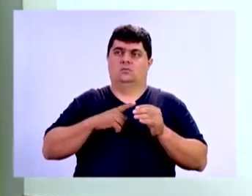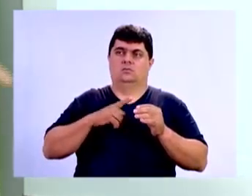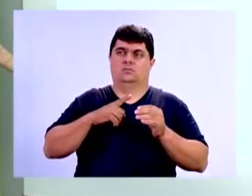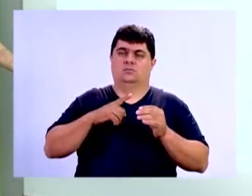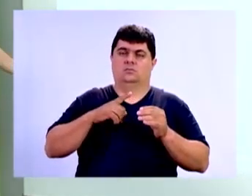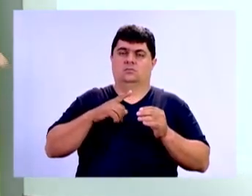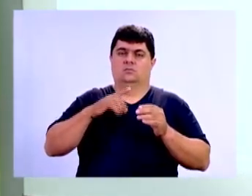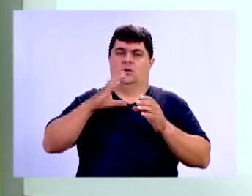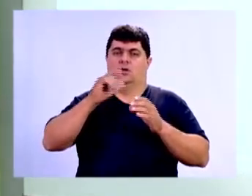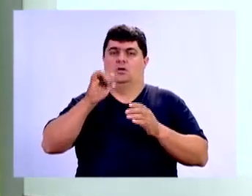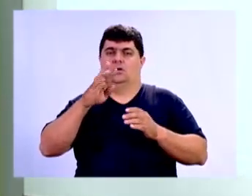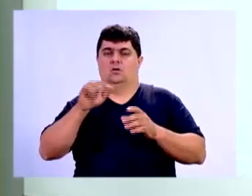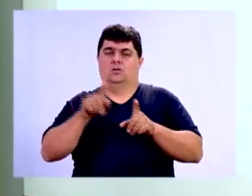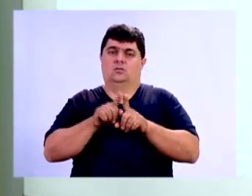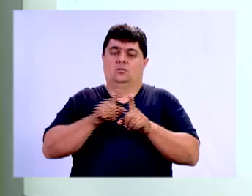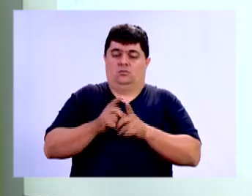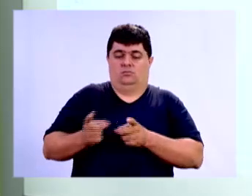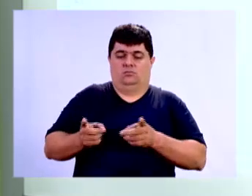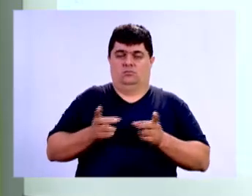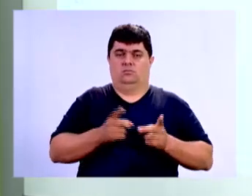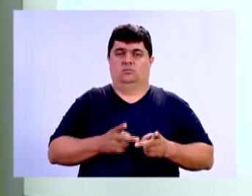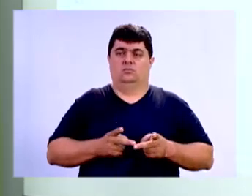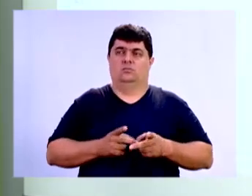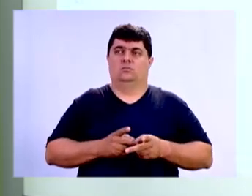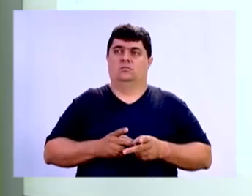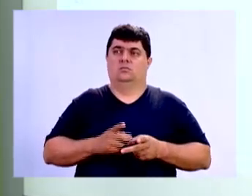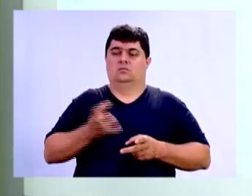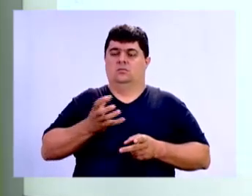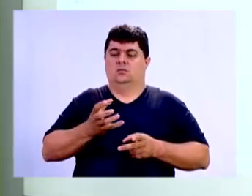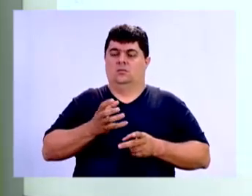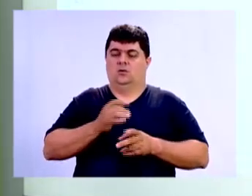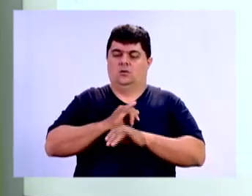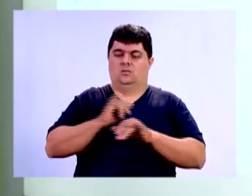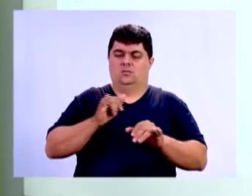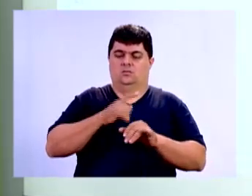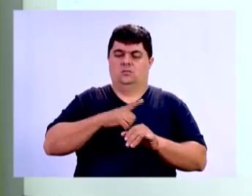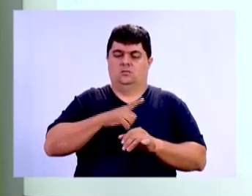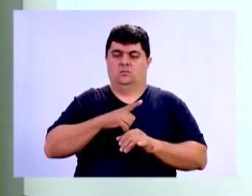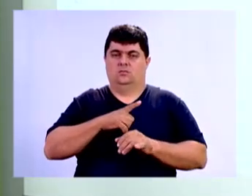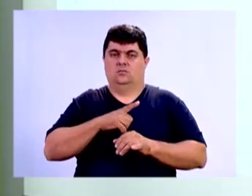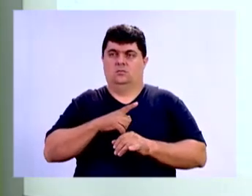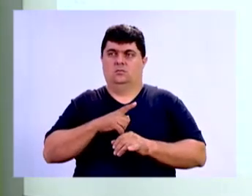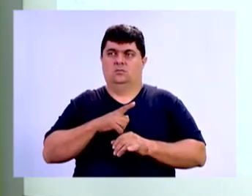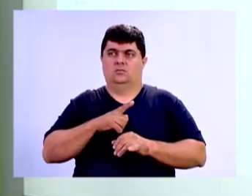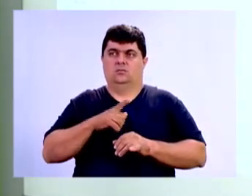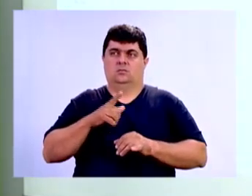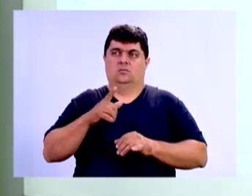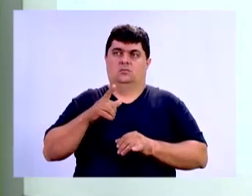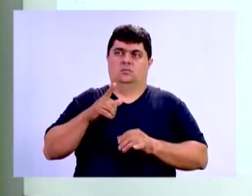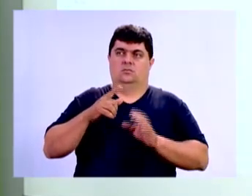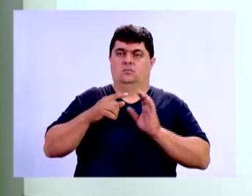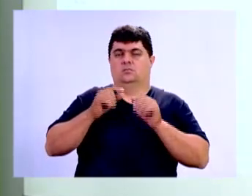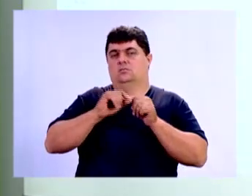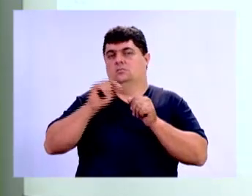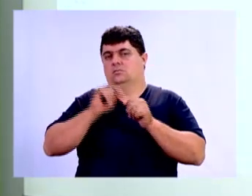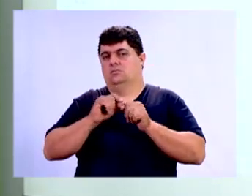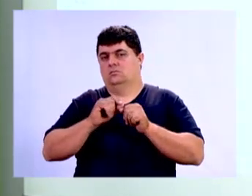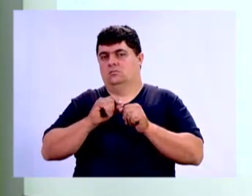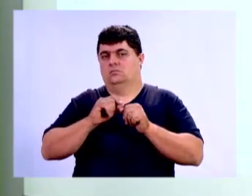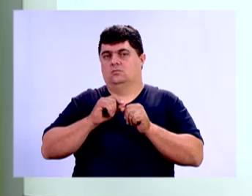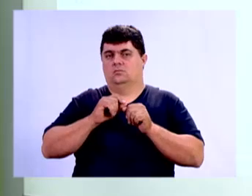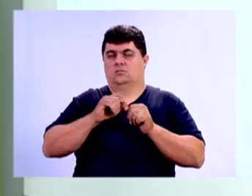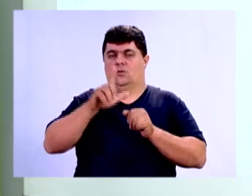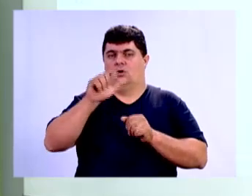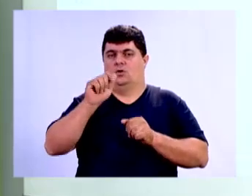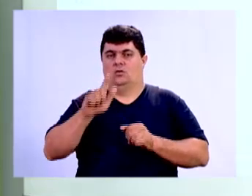tanto em cliente quanto em vendedor. Por exemplo, em vendedor, eu quero que envie e-mail, toda vez que for enviado e-mail para o vendedor, faça um log,